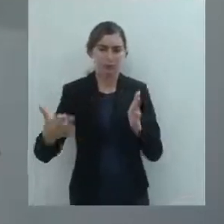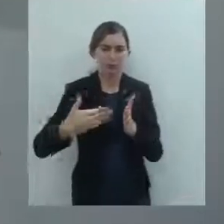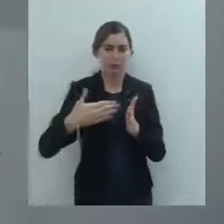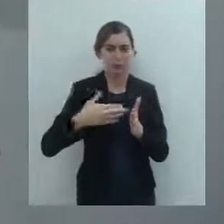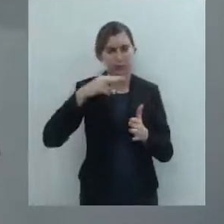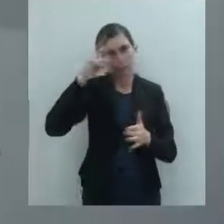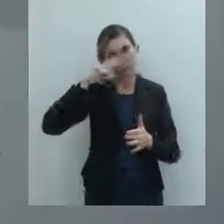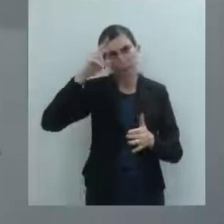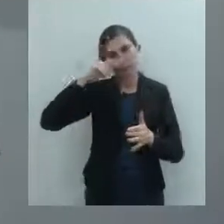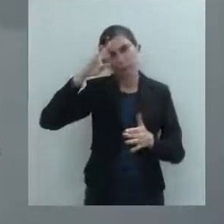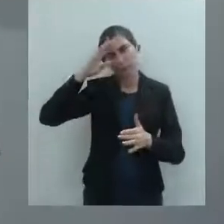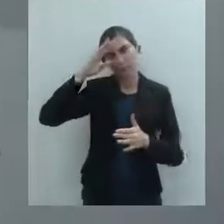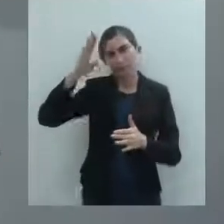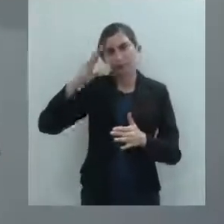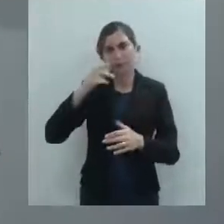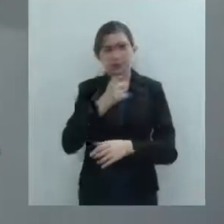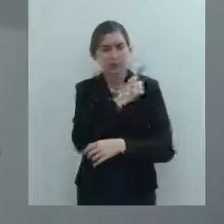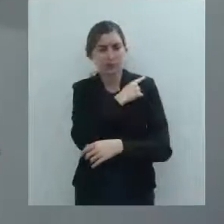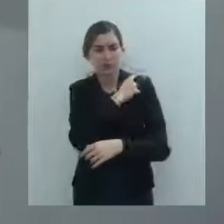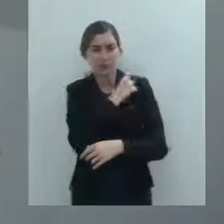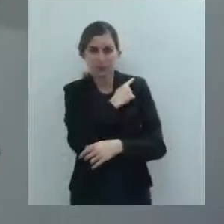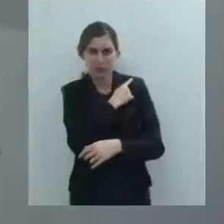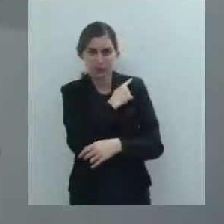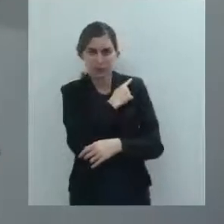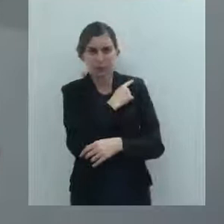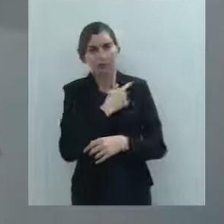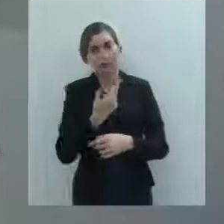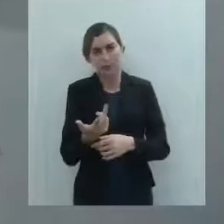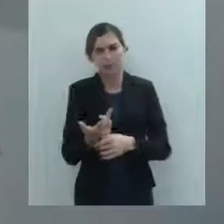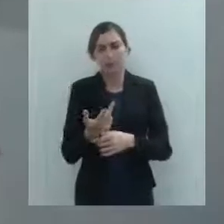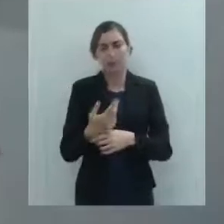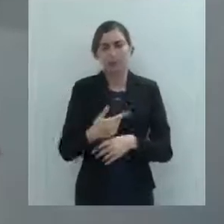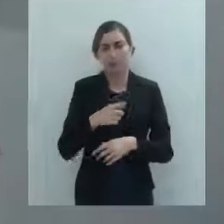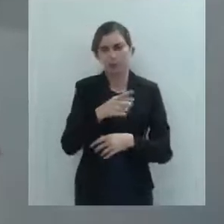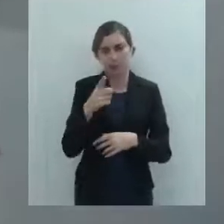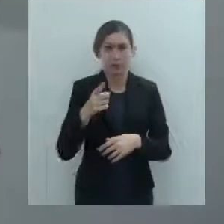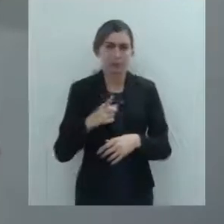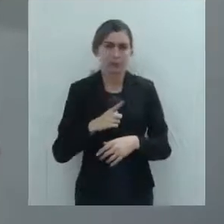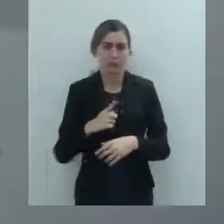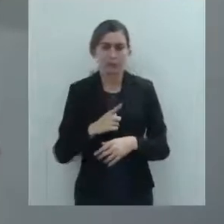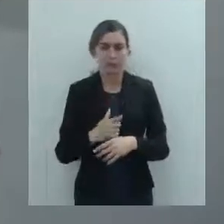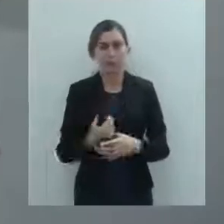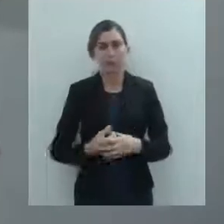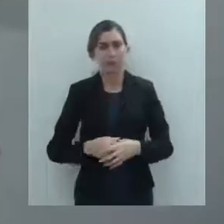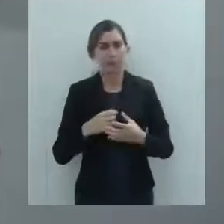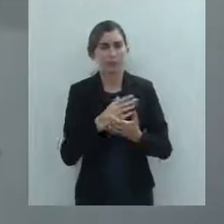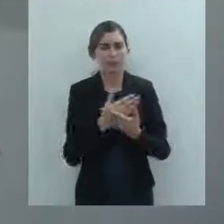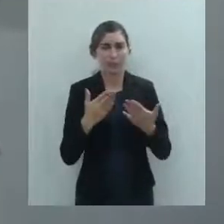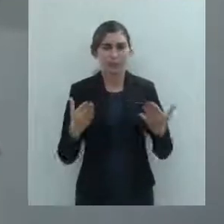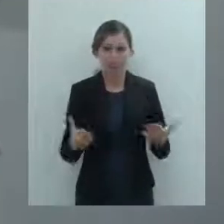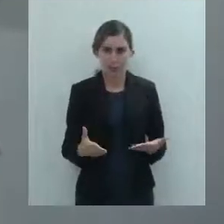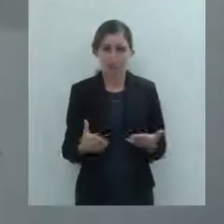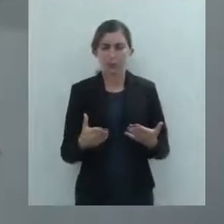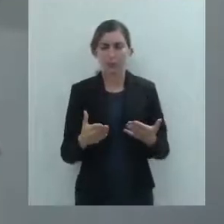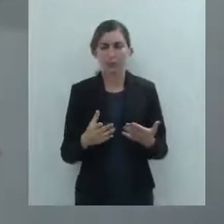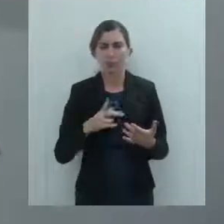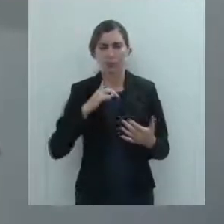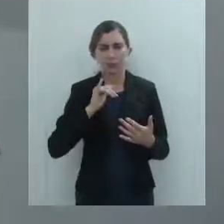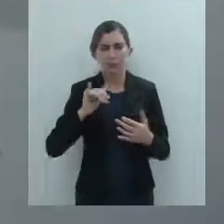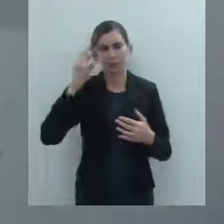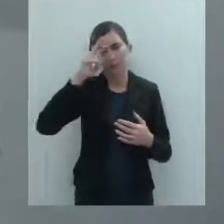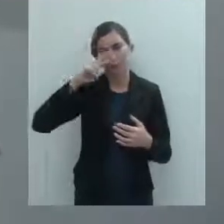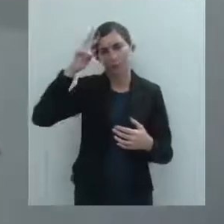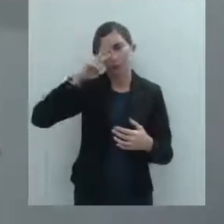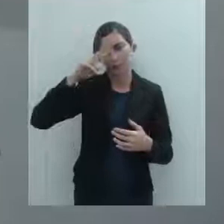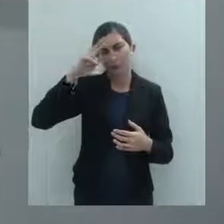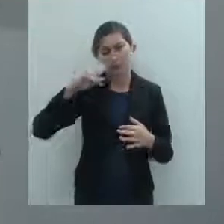de história principalmente do primeiro ano do ensino médio e a série que vocês estão de herodoto o pai da